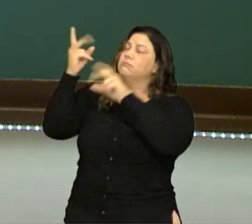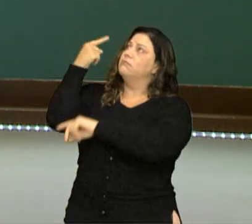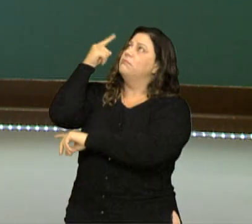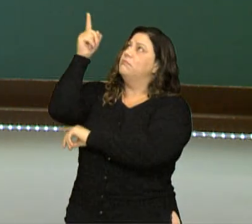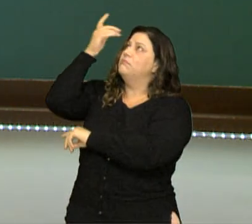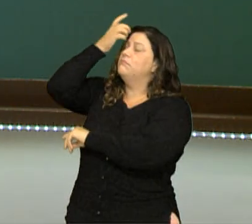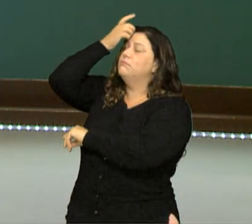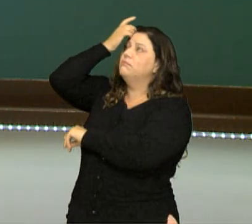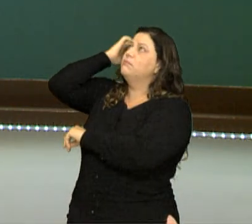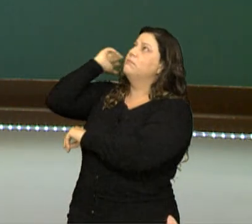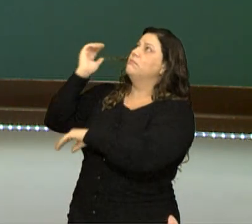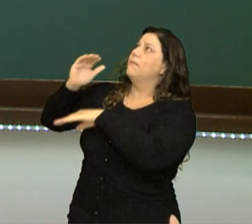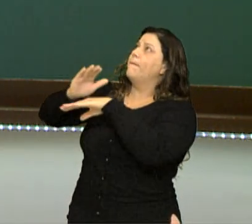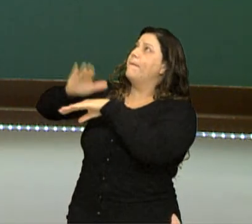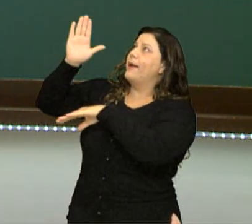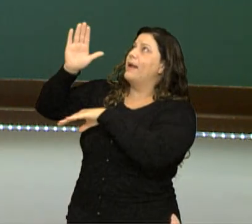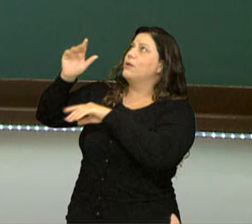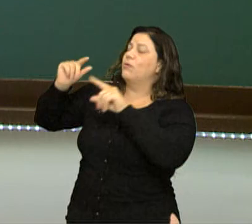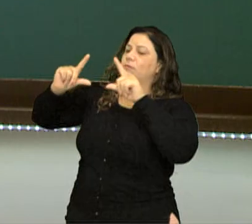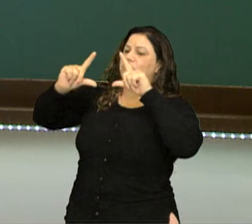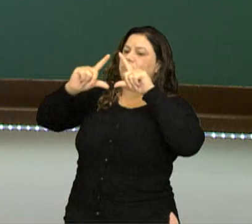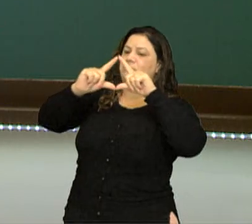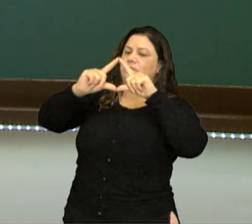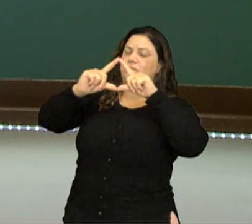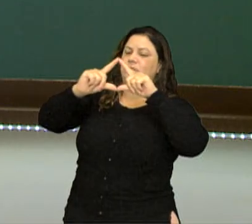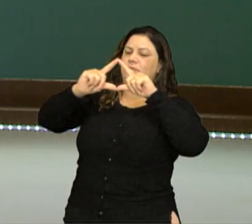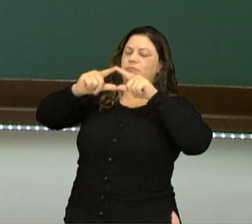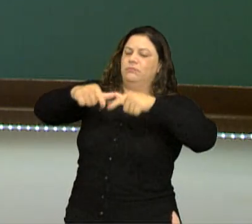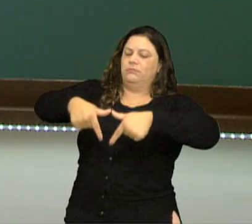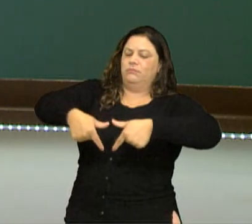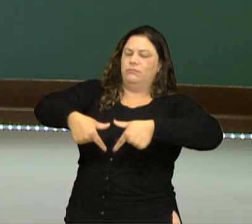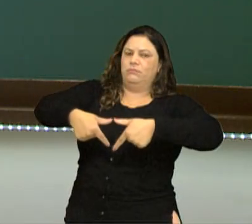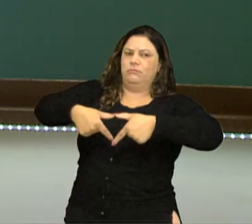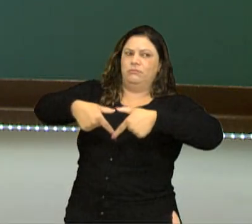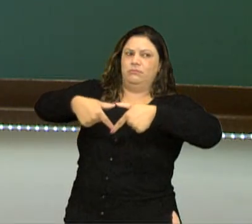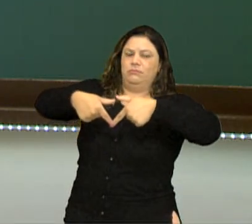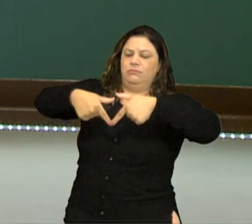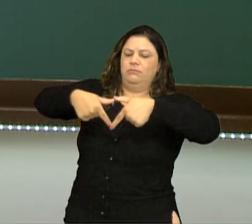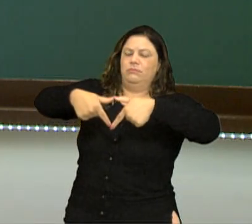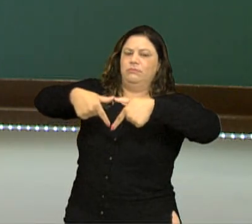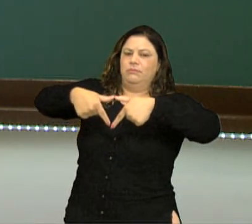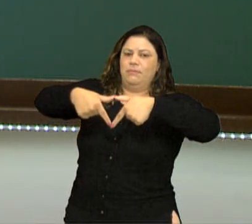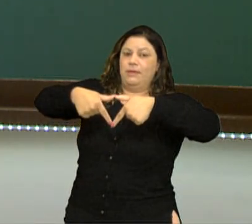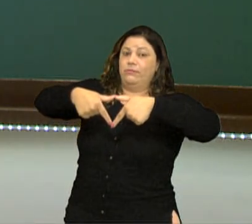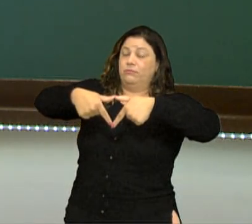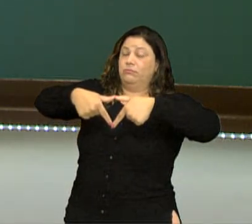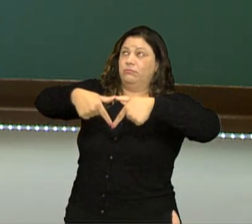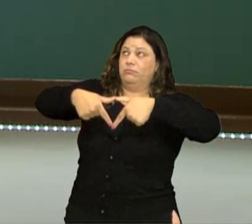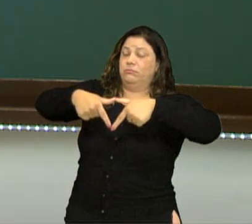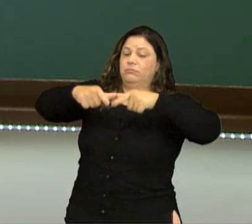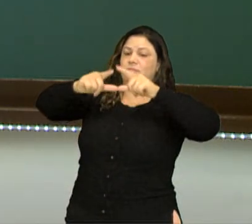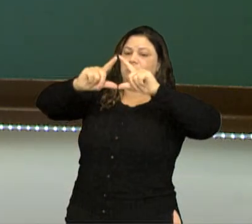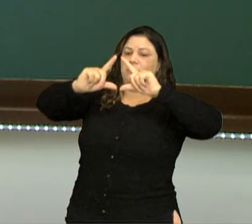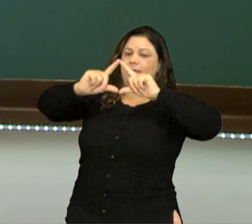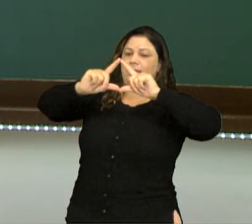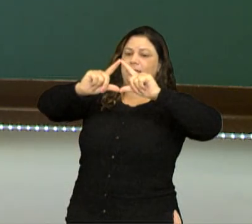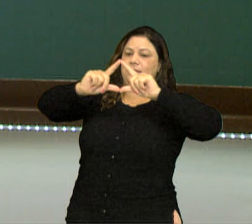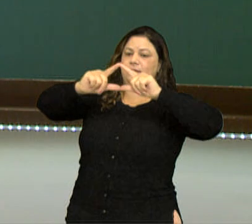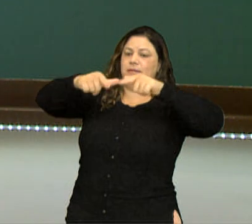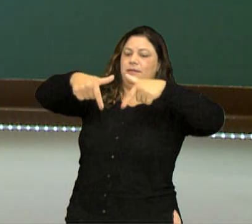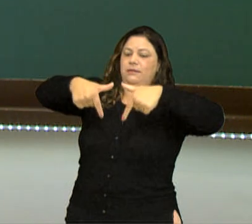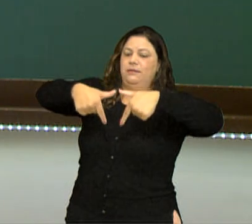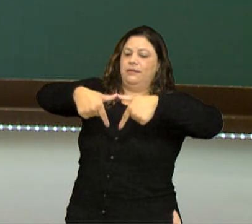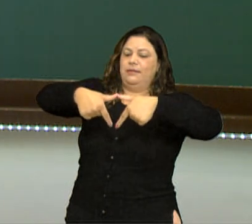um triângulo maior e um triângulo menor. O triângulo formado pela cartolina até a lâmpada e um triângulo formado